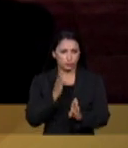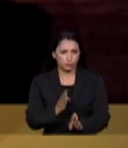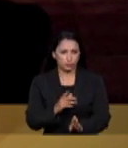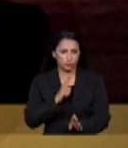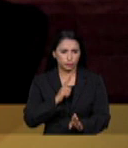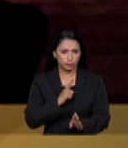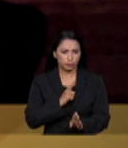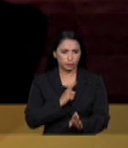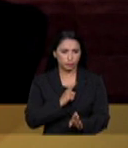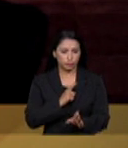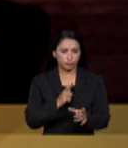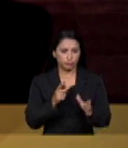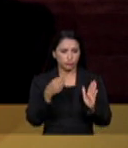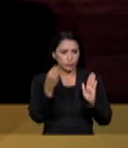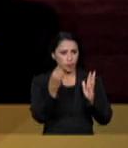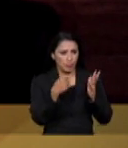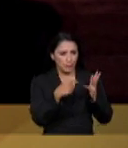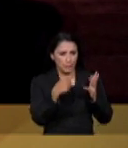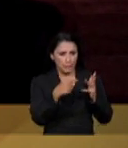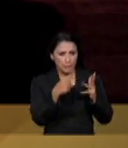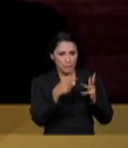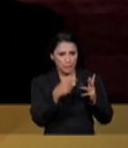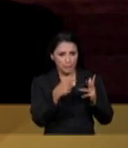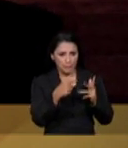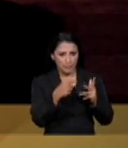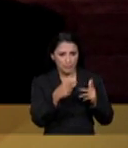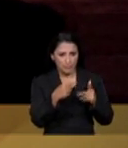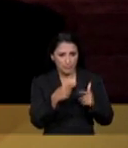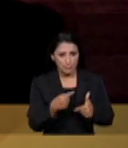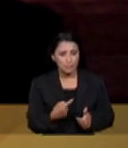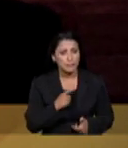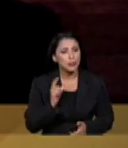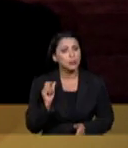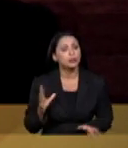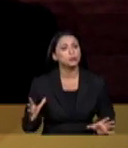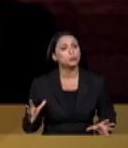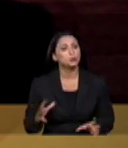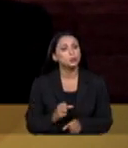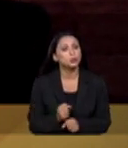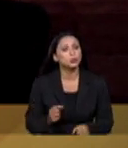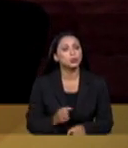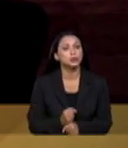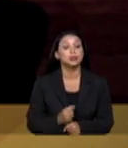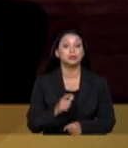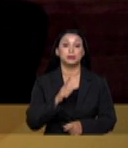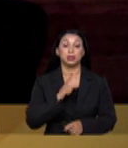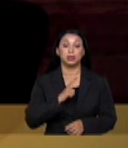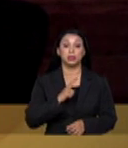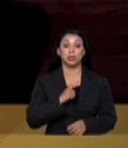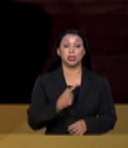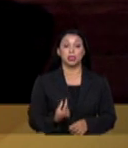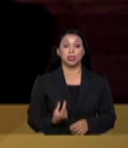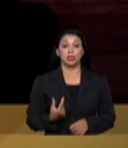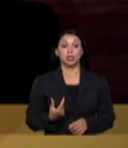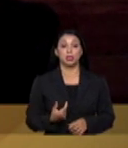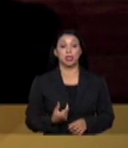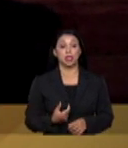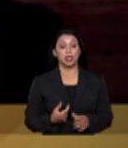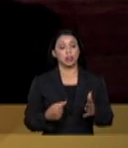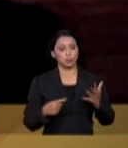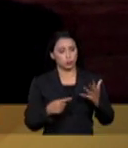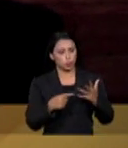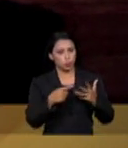definir todos esses elementos conjuntamente e sem nenhuma pro ponderancia de um sobre os demais